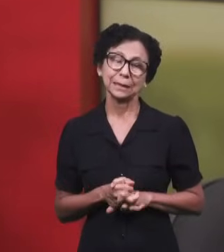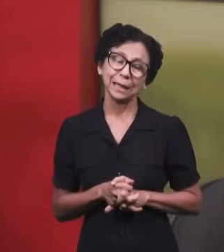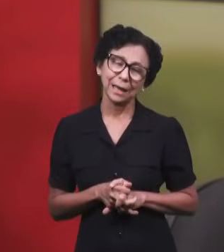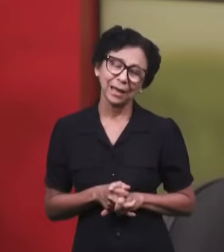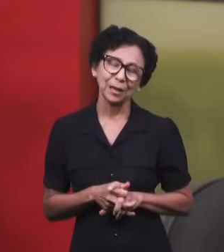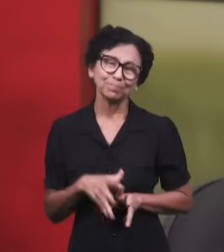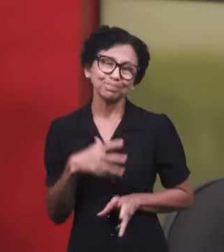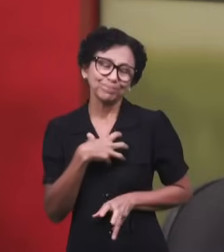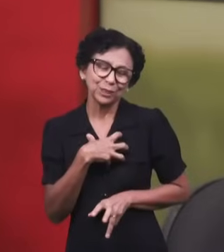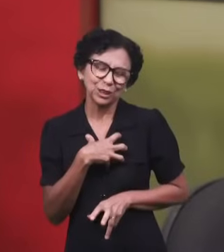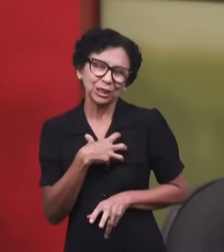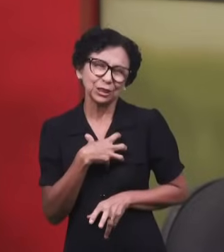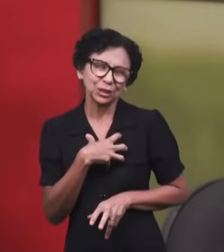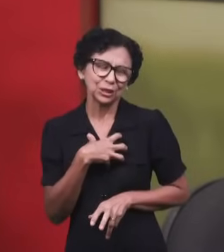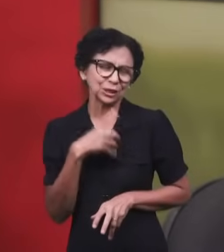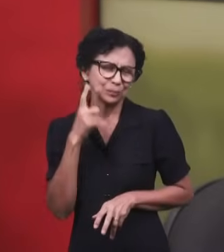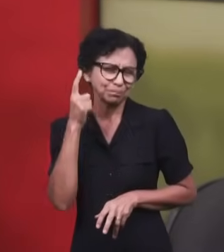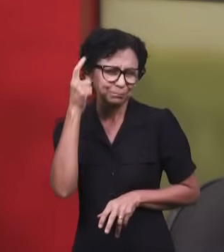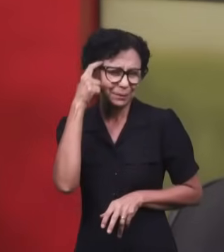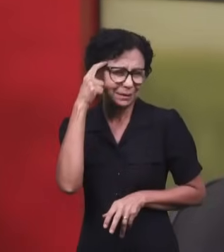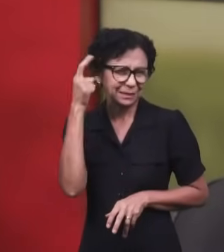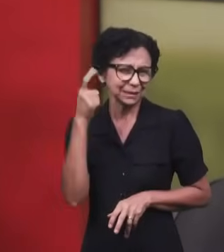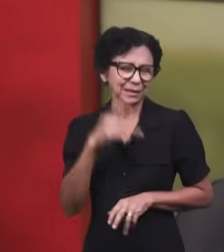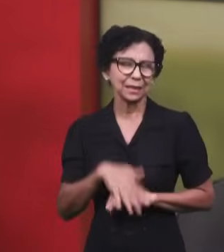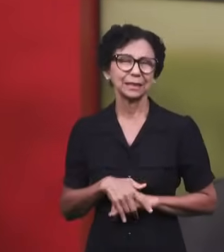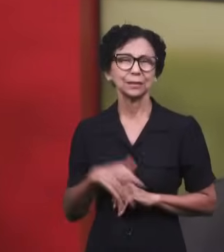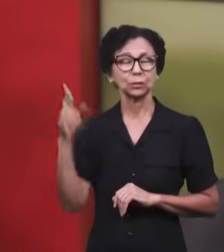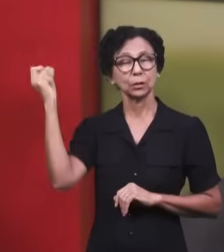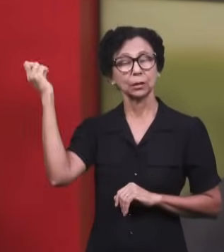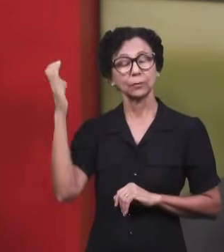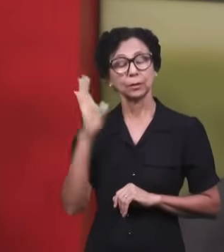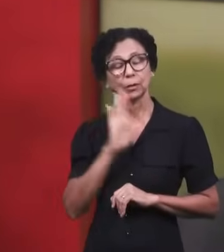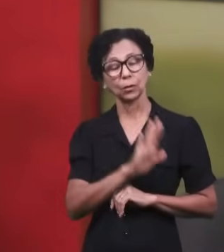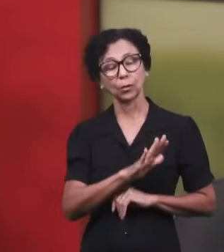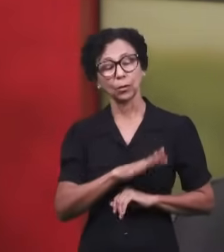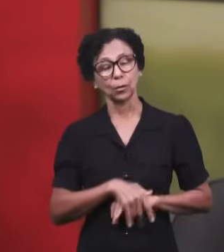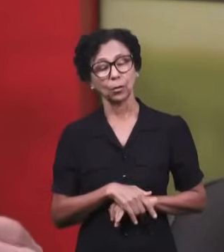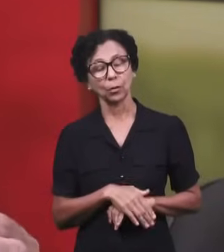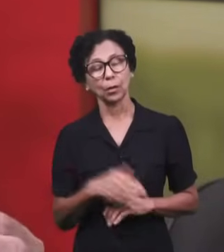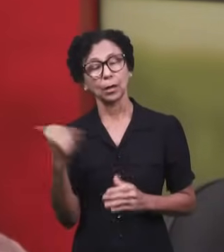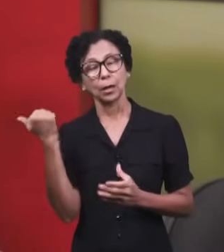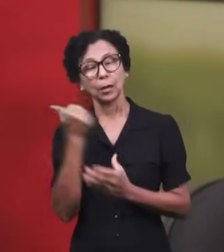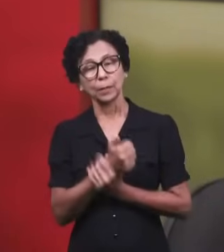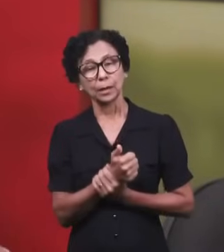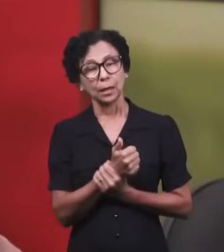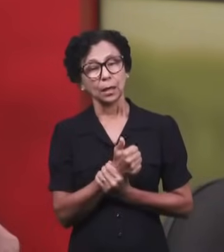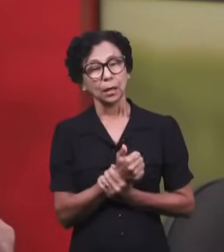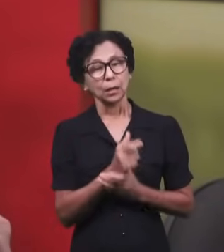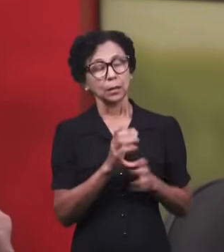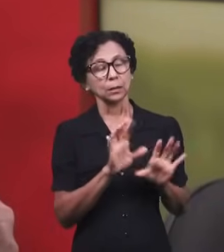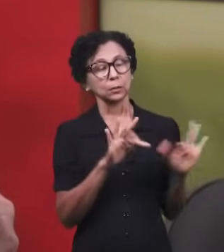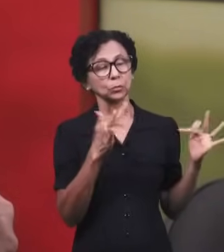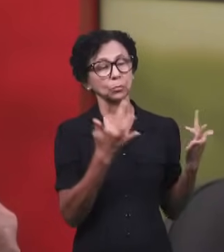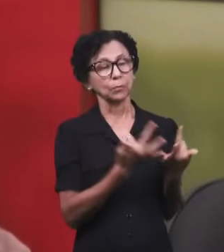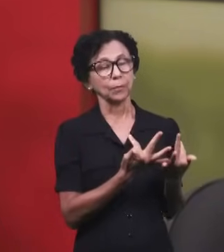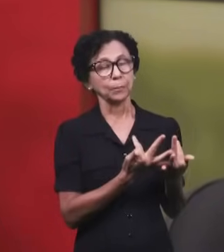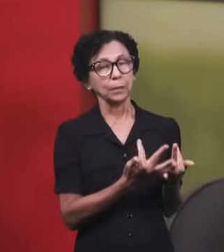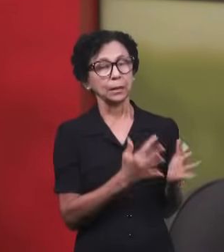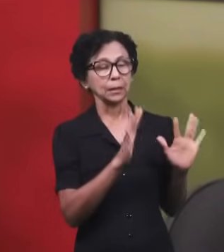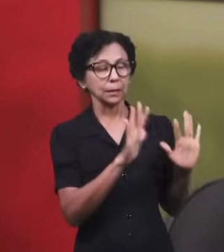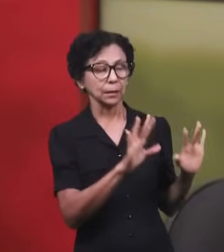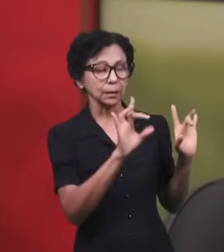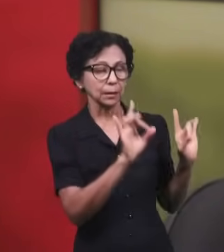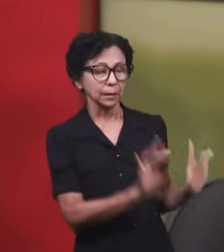jeitinho, porque a revelação era aquela: sai do meio da tua parentela. E ele leva um parente. Então, quando na